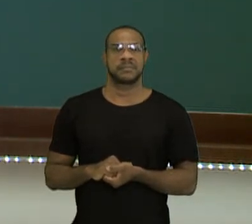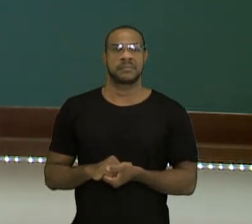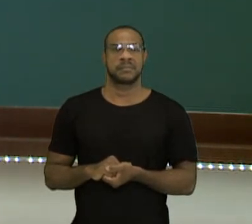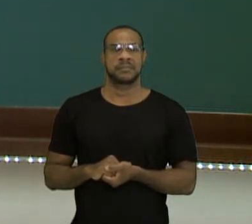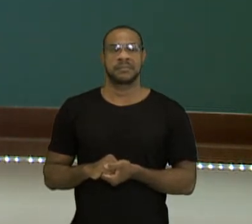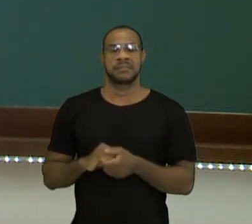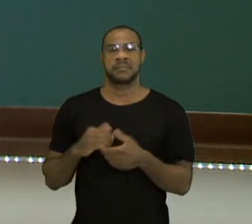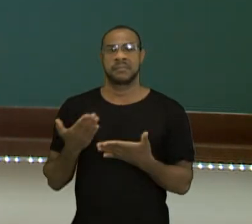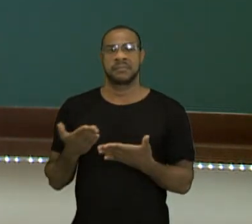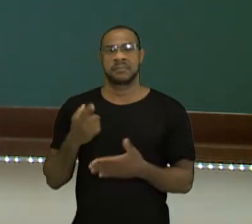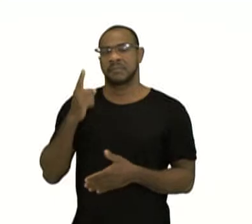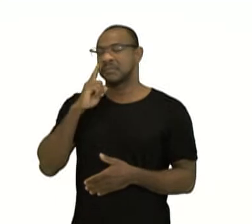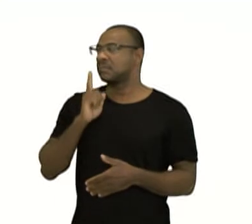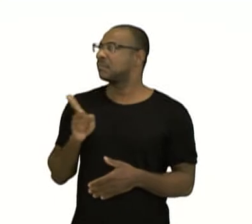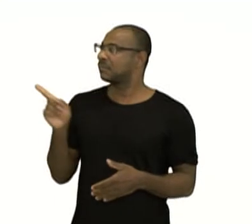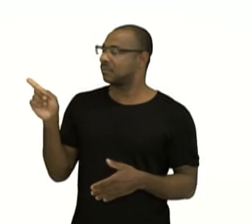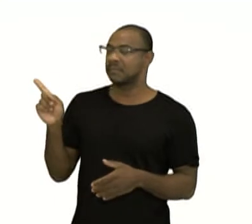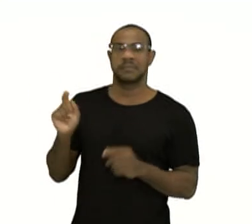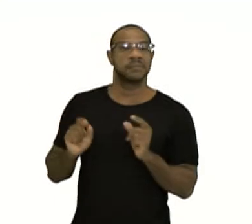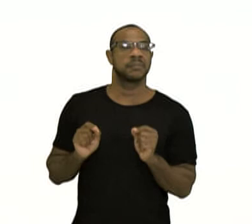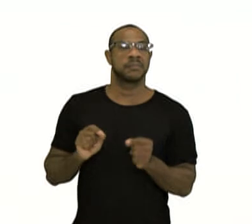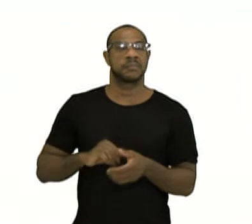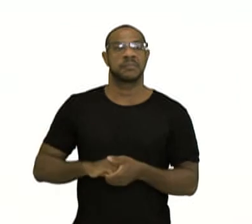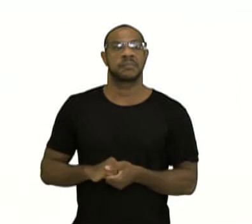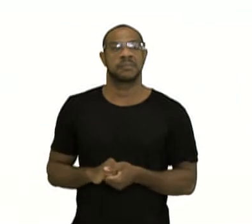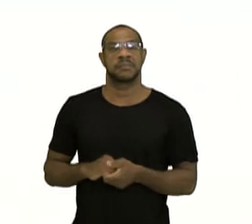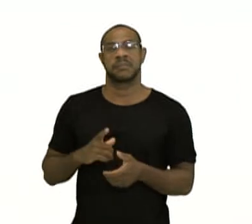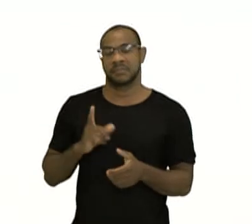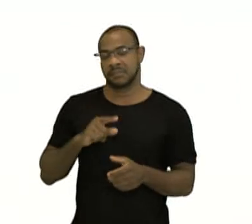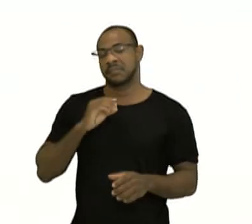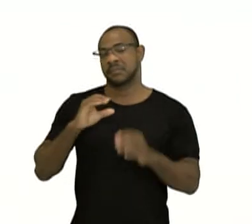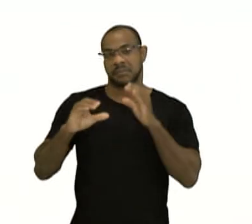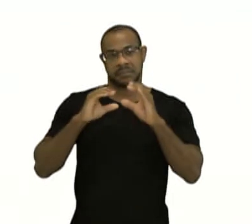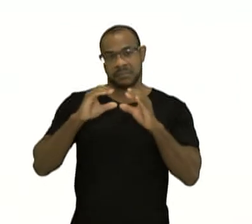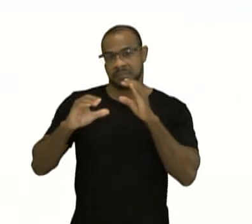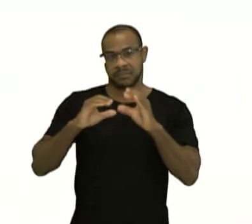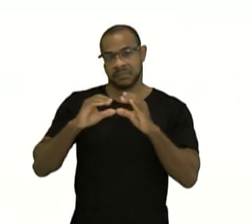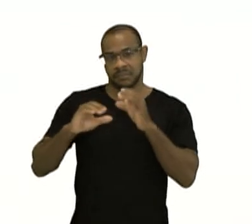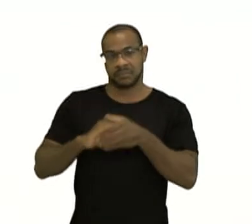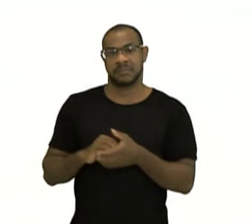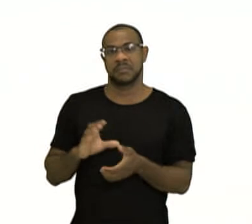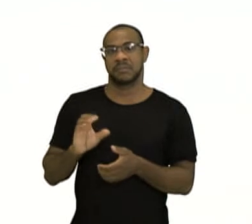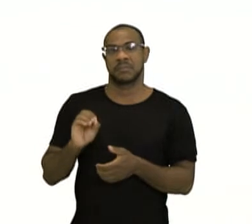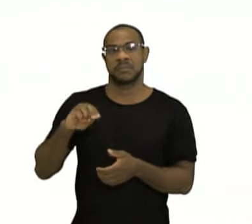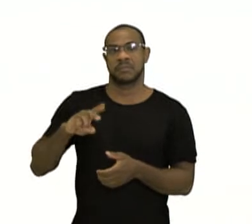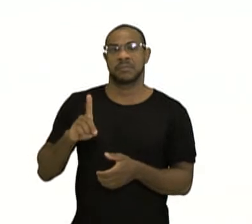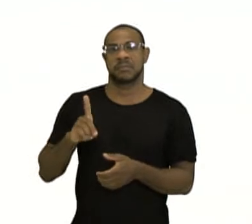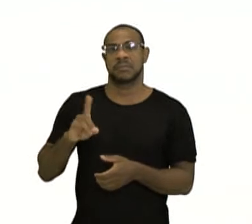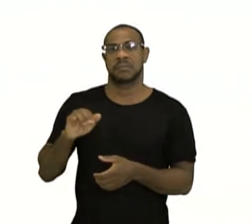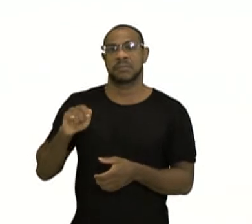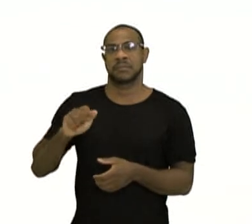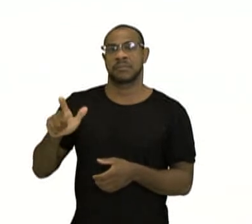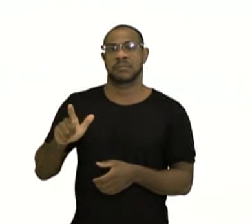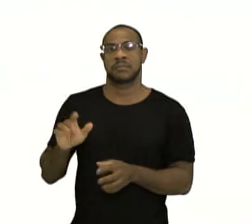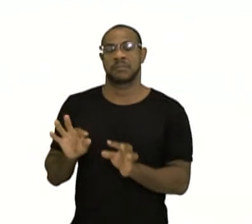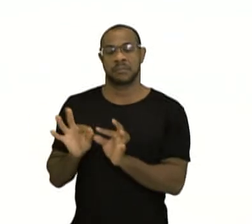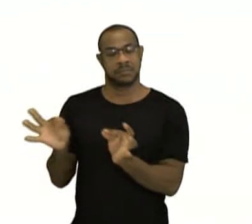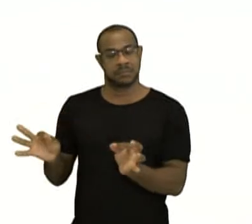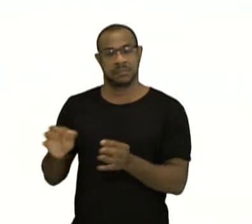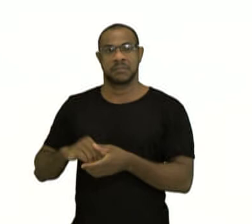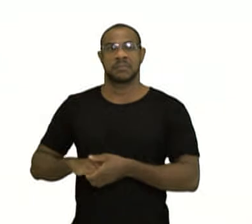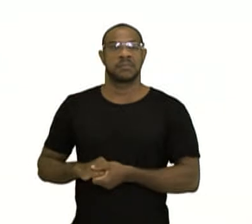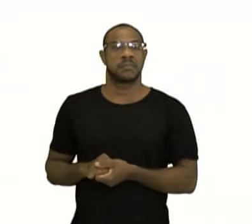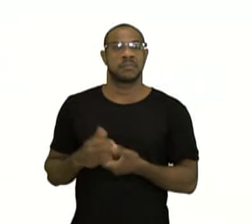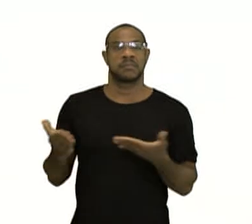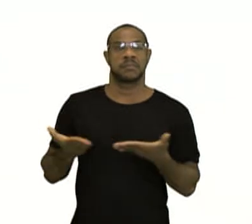certo? Então, esta é toda a intenção comunicativa do condicional simple. Agora, nós vamos